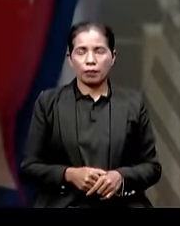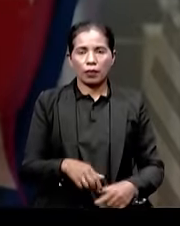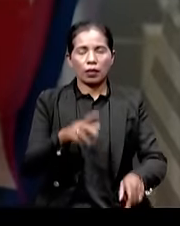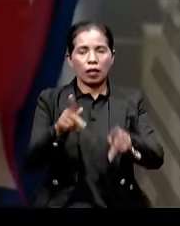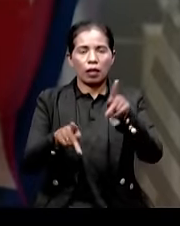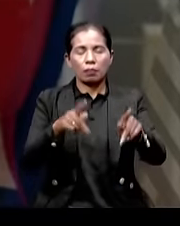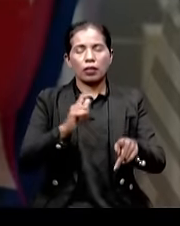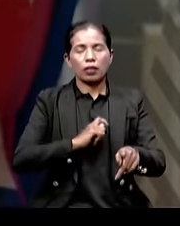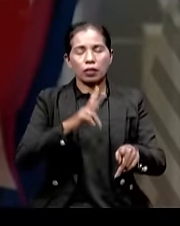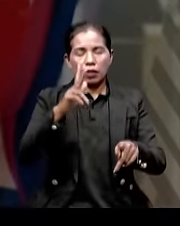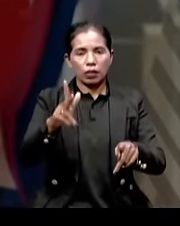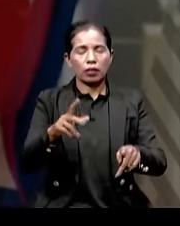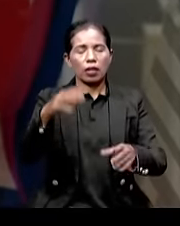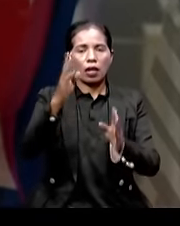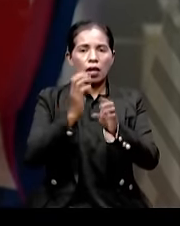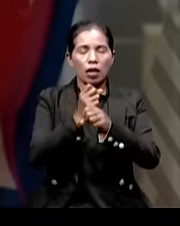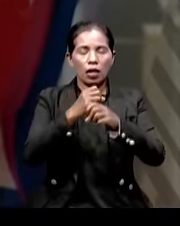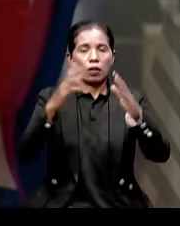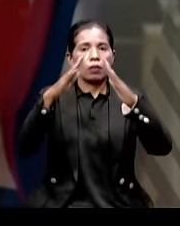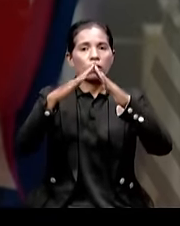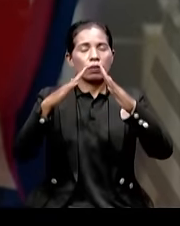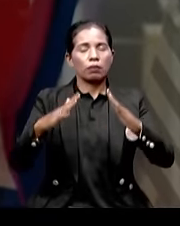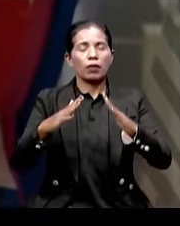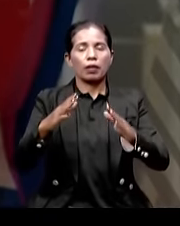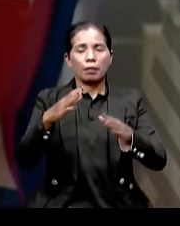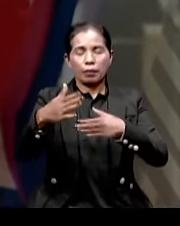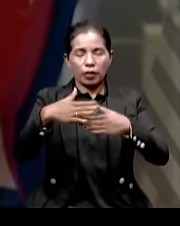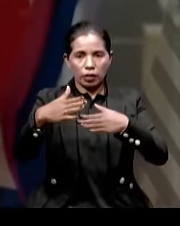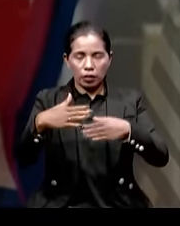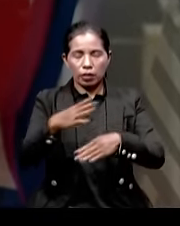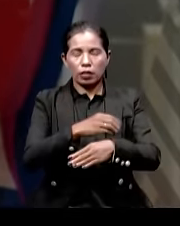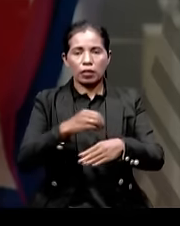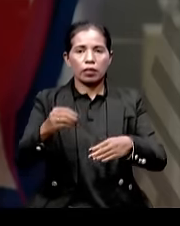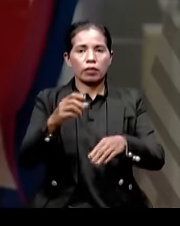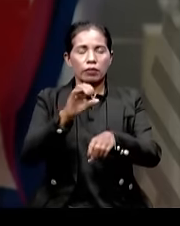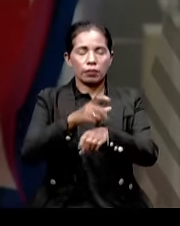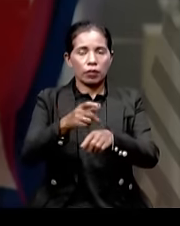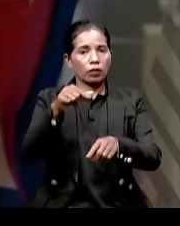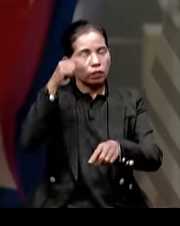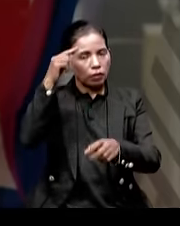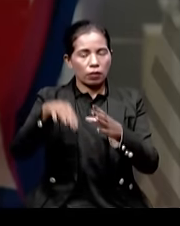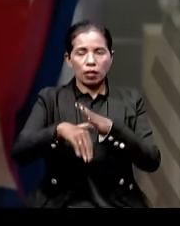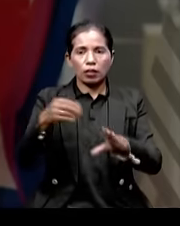Comunidade está situando ameaça se retenda basic fatimisa, banheiro governo rasai obrigatório.